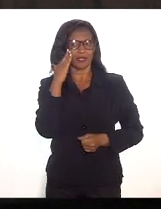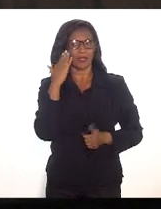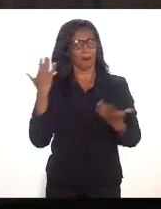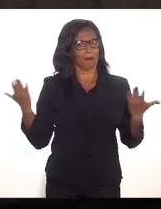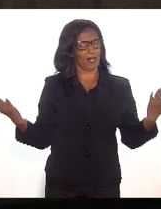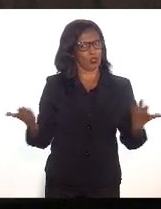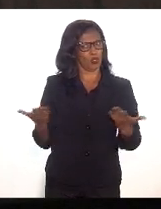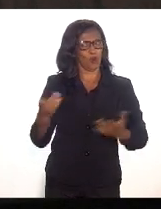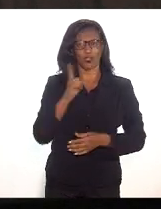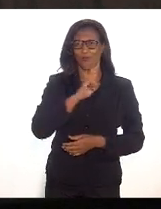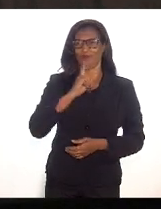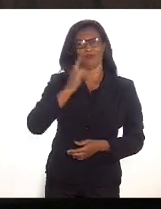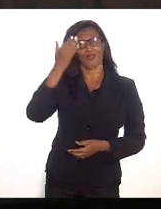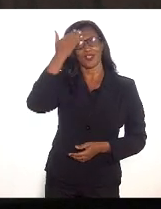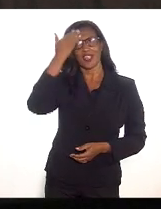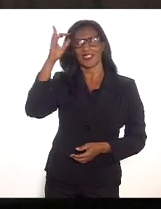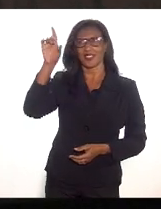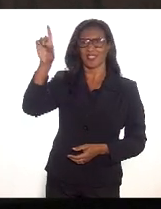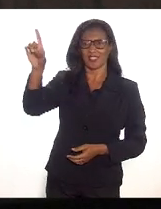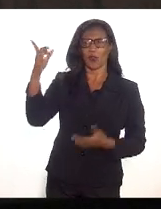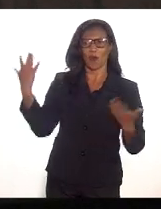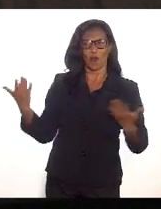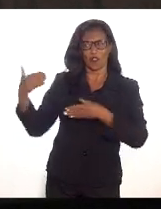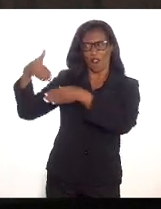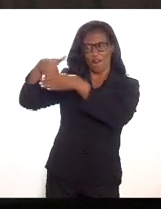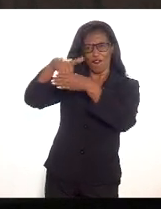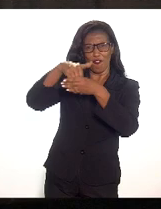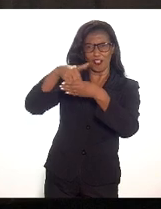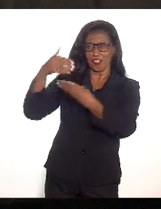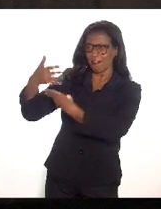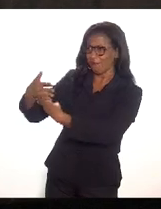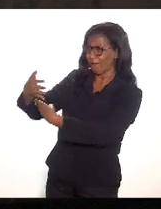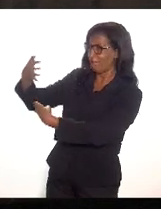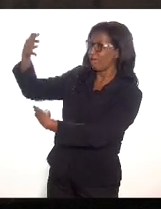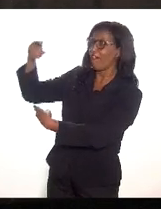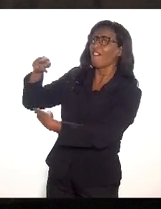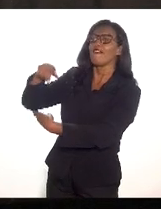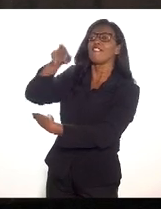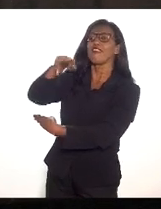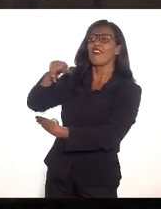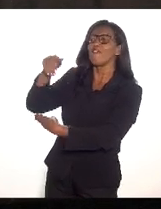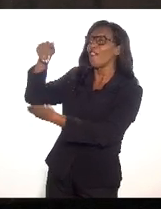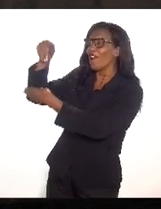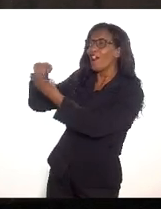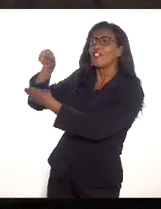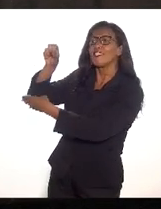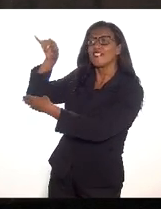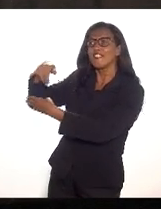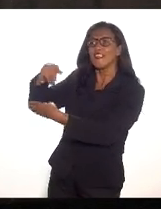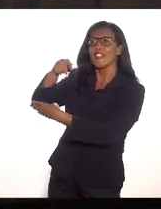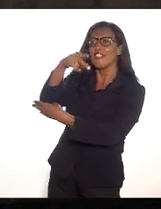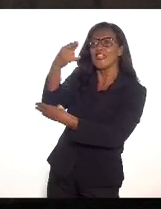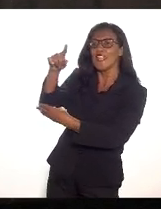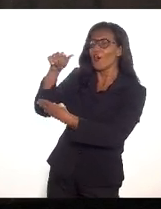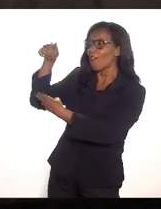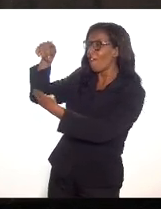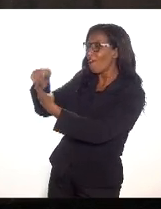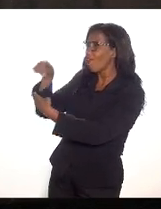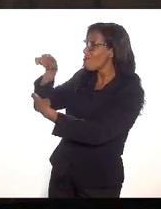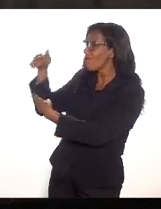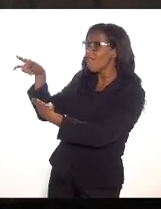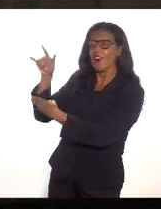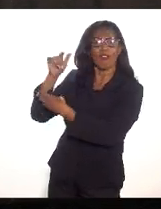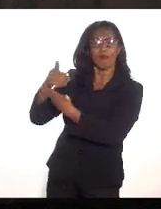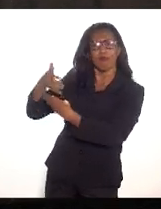não, graças a Deus, porque hoje era só a votação no placar. Quem vota sim, quem vota não, aperta lá